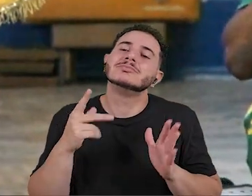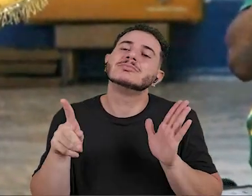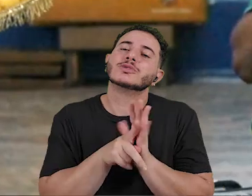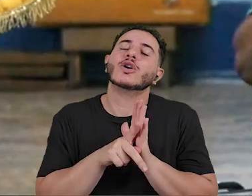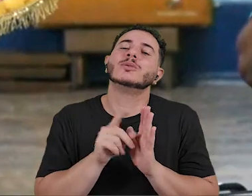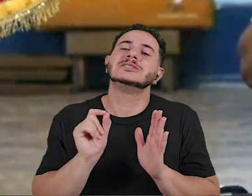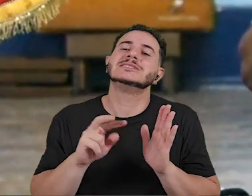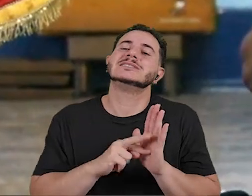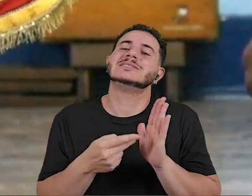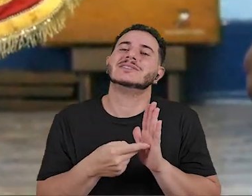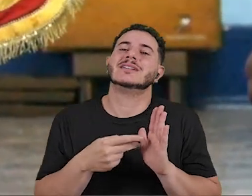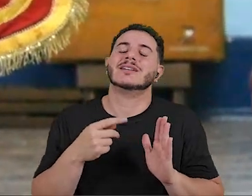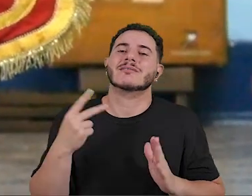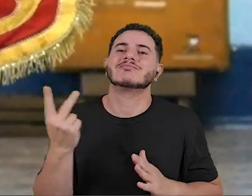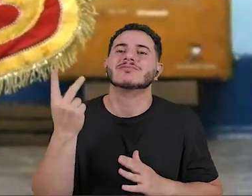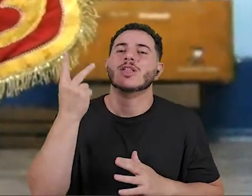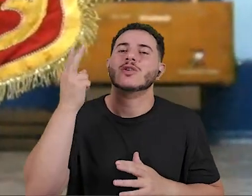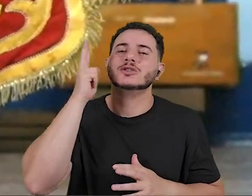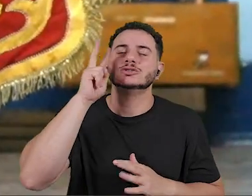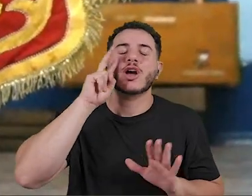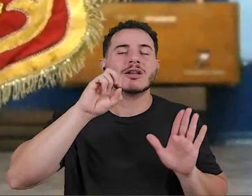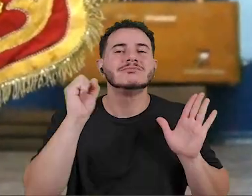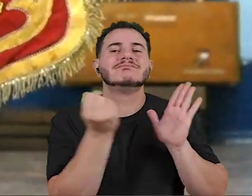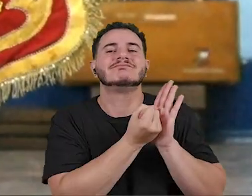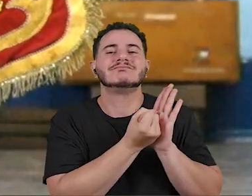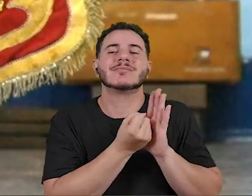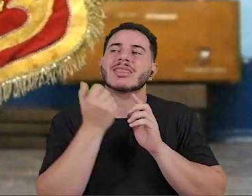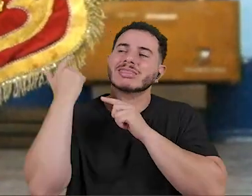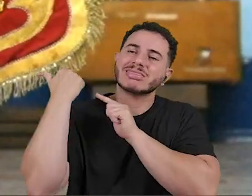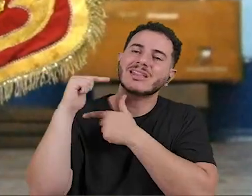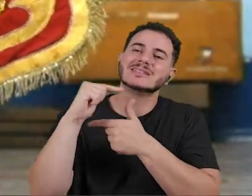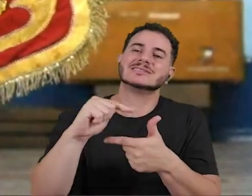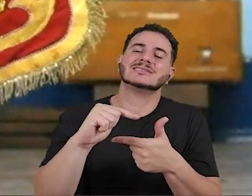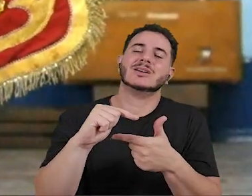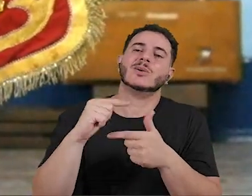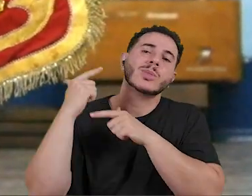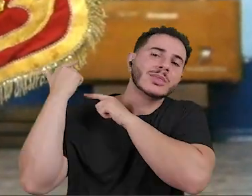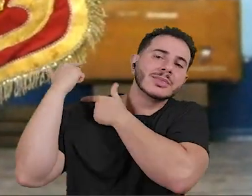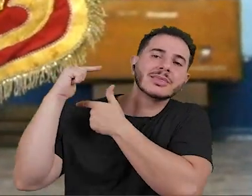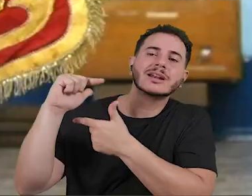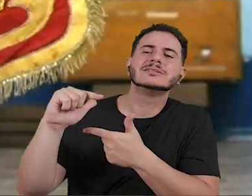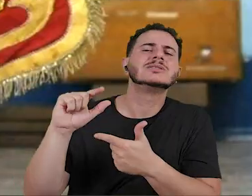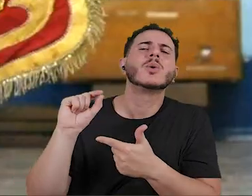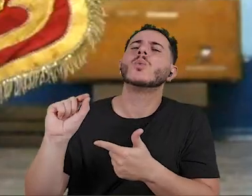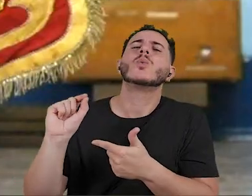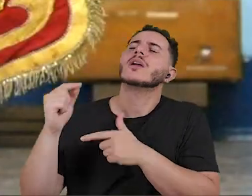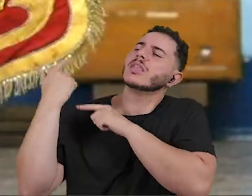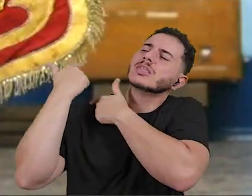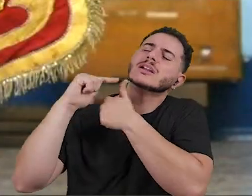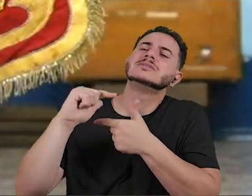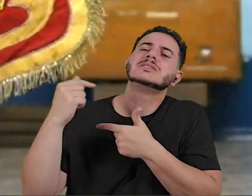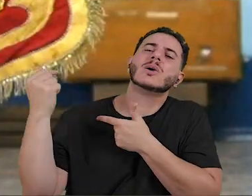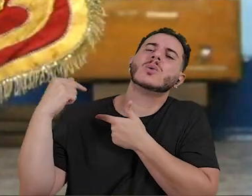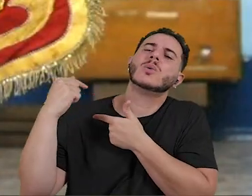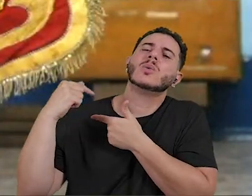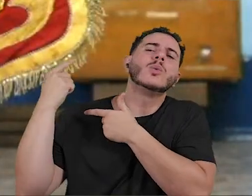tradição. De que tradição a gente está falando? Né? Porque é bonito falar a tradição da